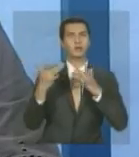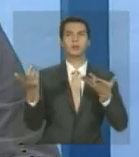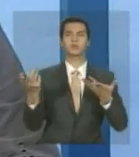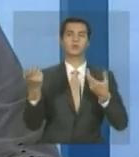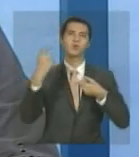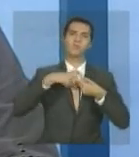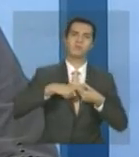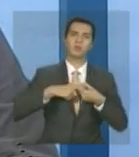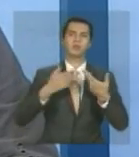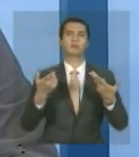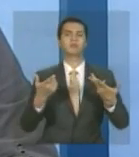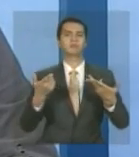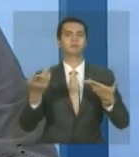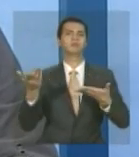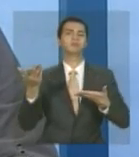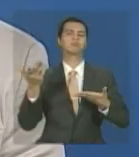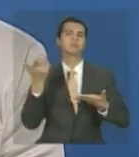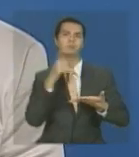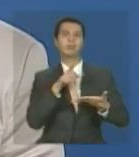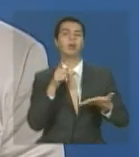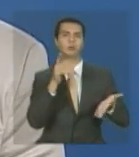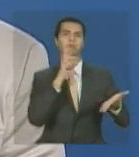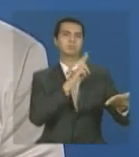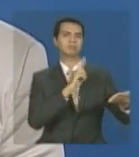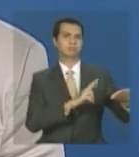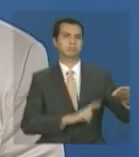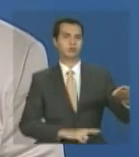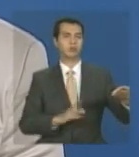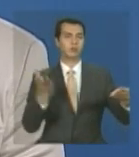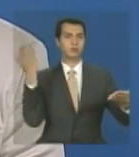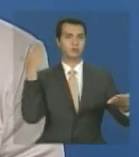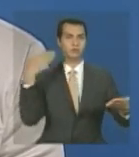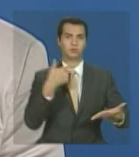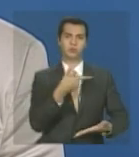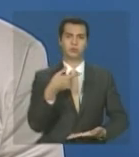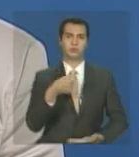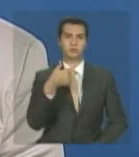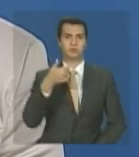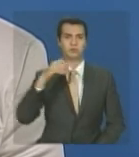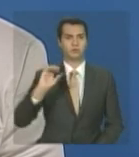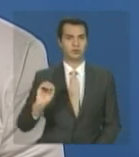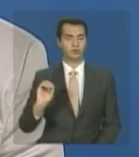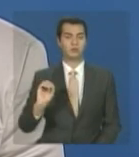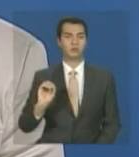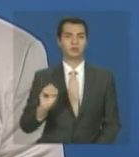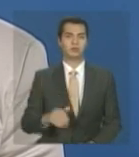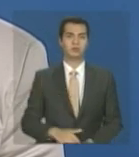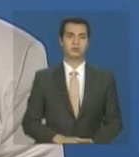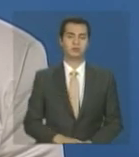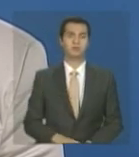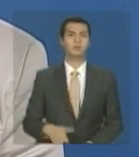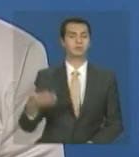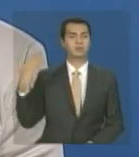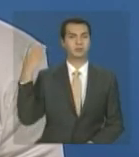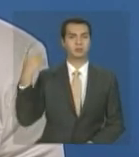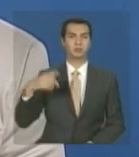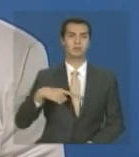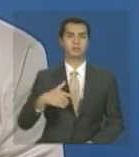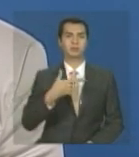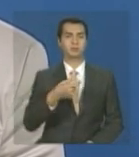alguma forma de parceria, né? Naquele momento, então, em 2010, nós chegamos a informações